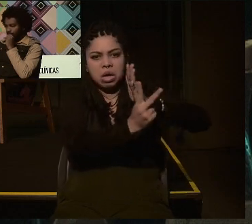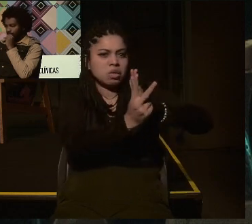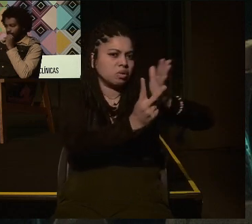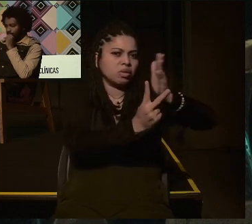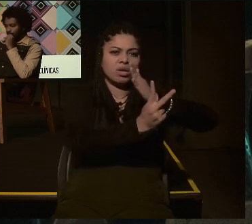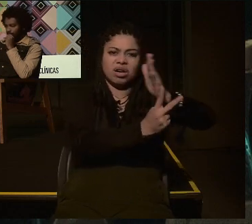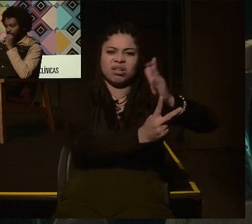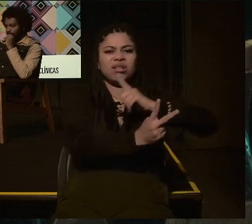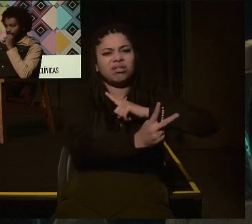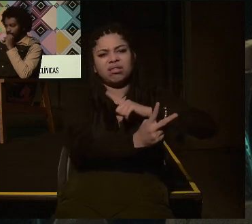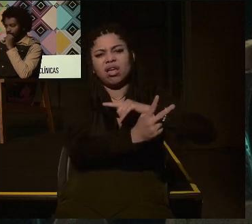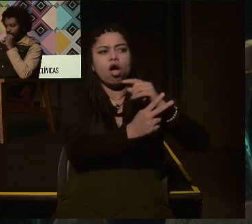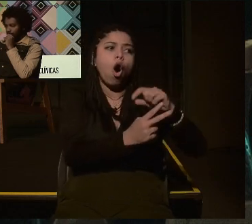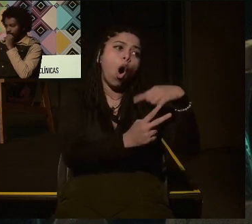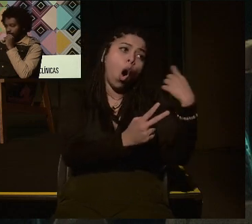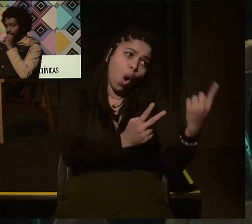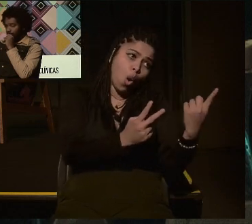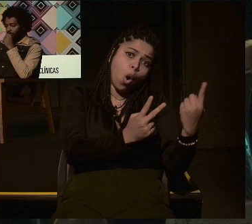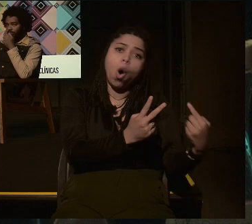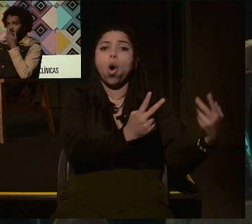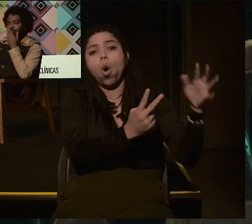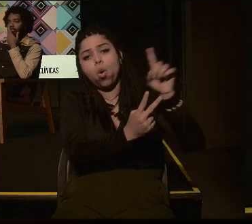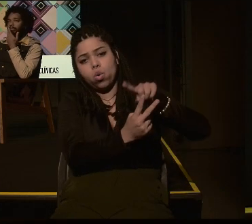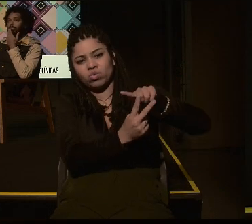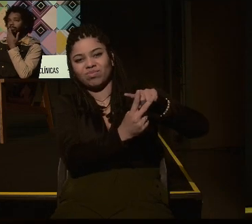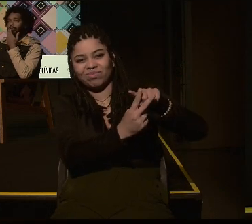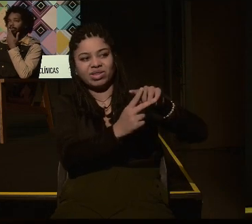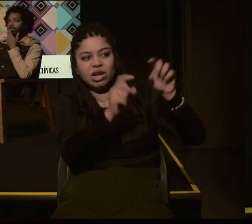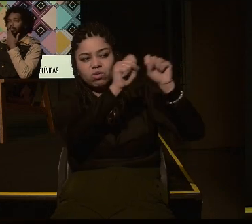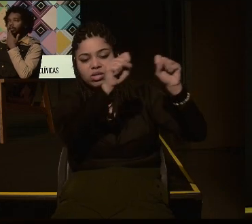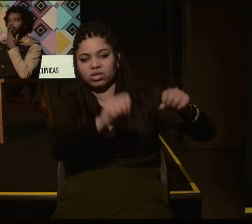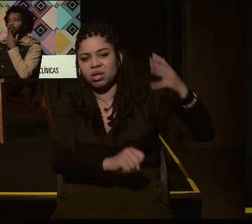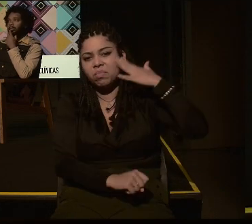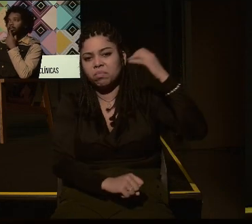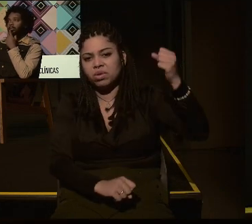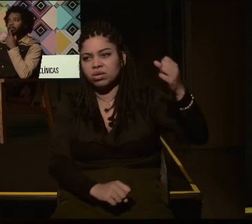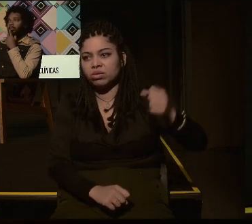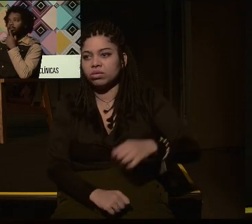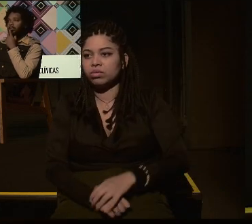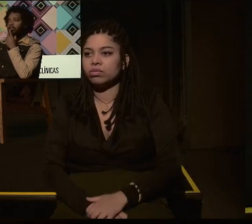se tivesse que ser ou um ou outro. Enfim.